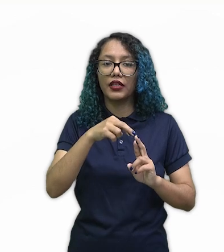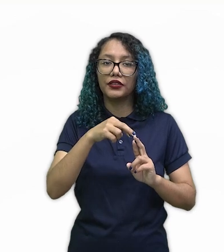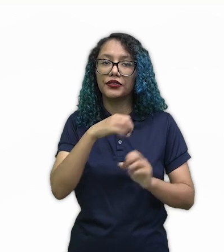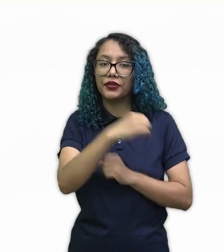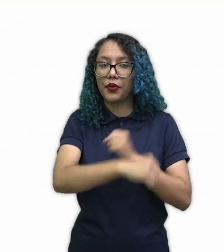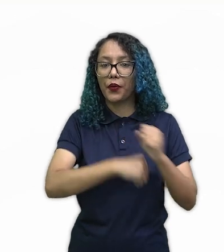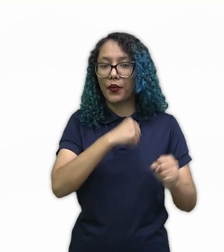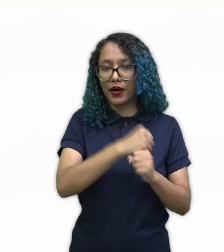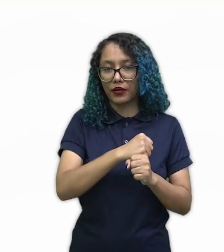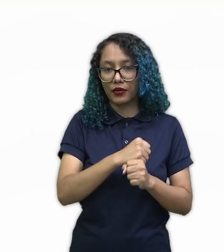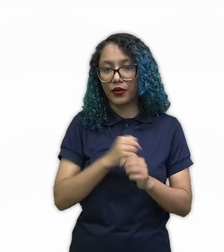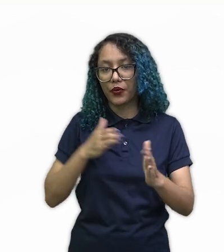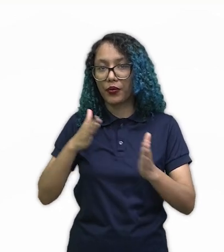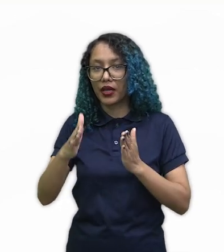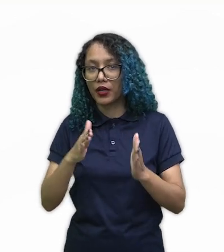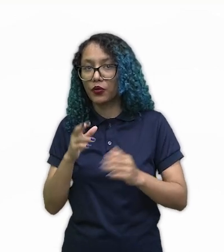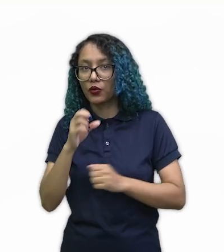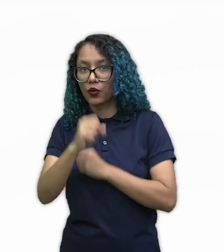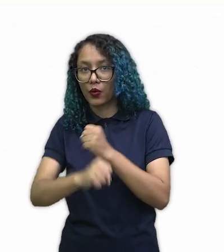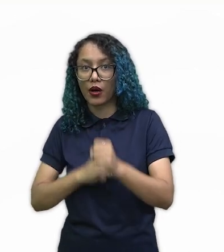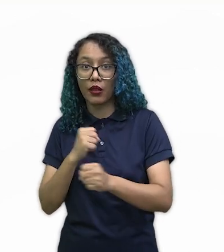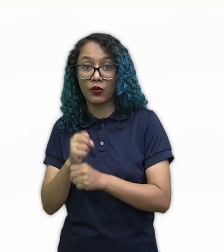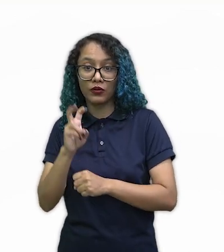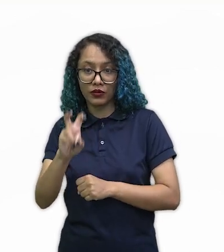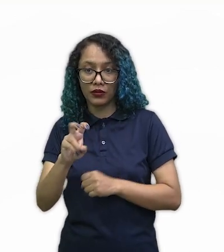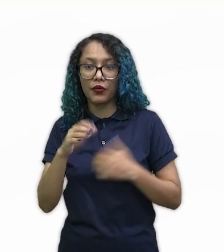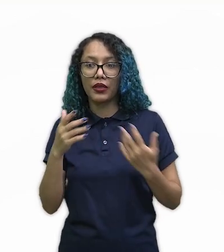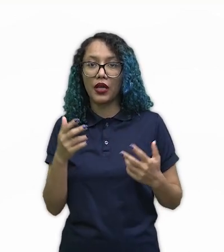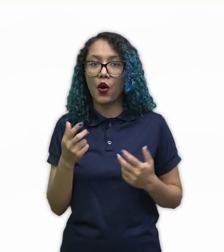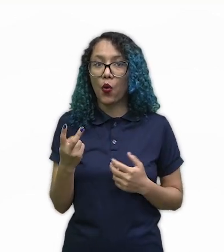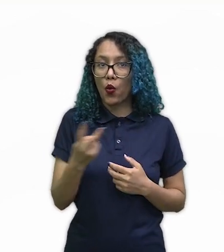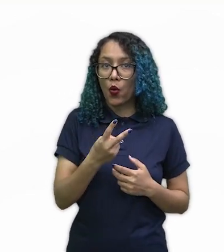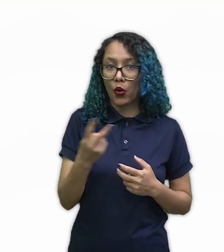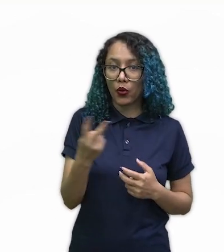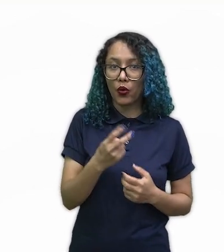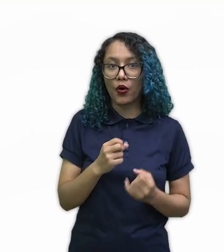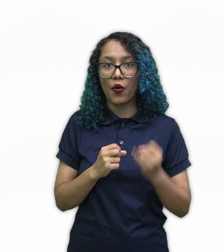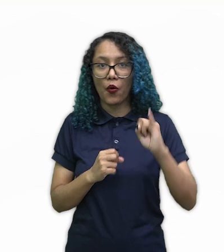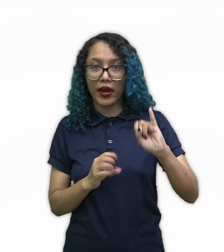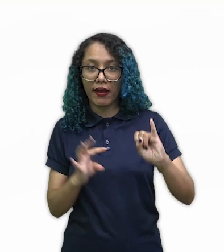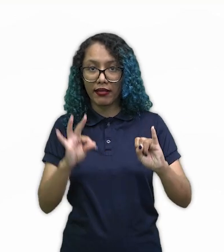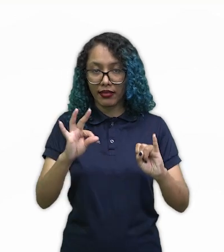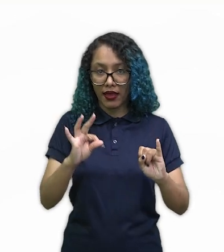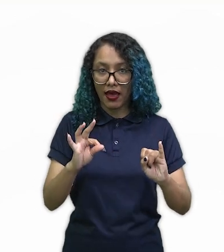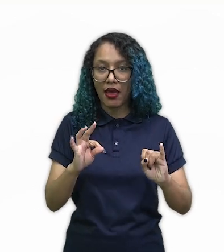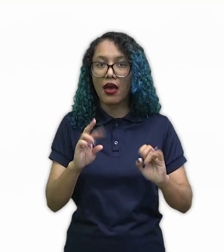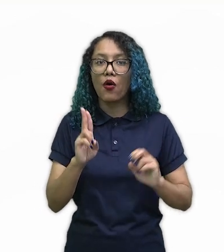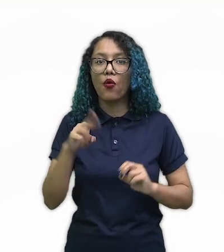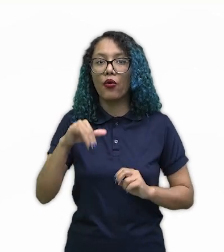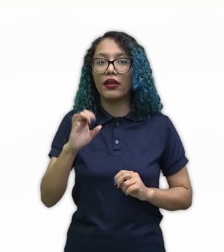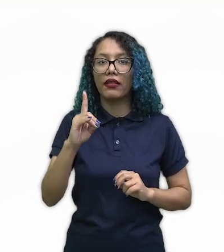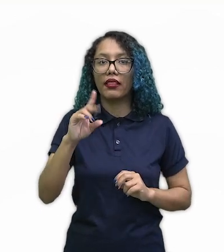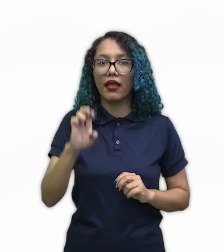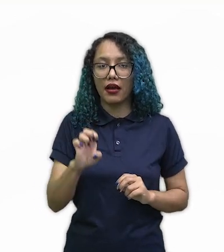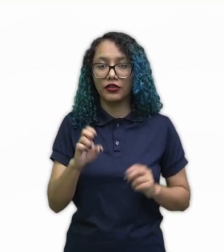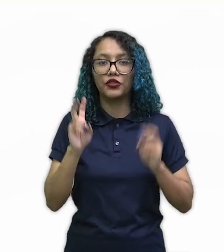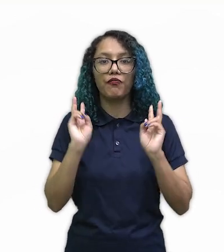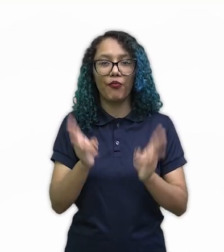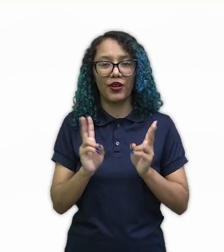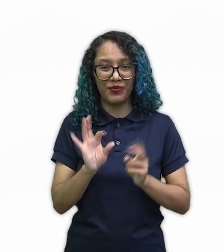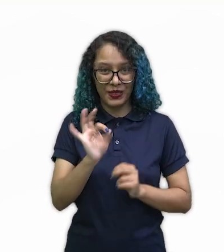anos, ok? Como taxa e tempo estão na mesma unidade de medida, nesse